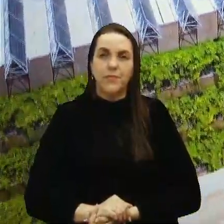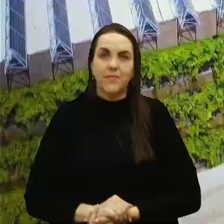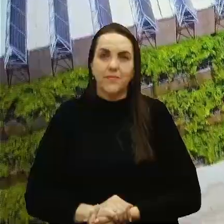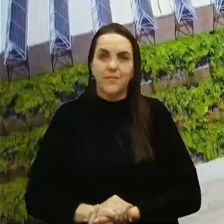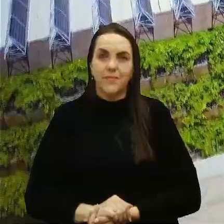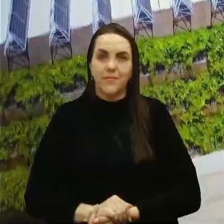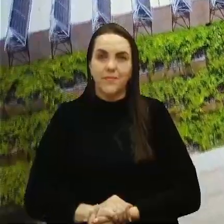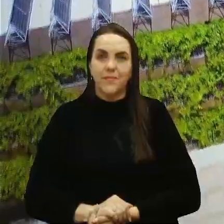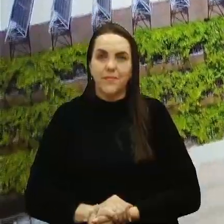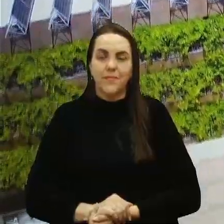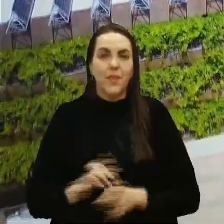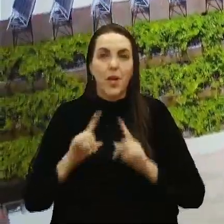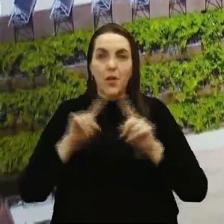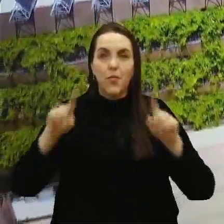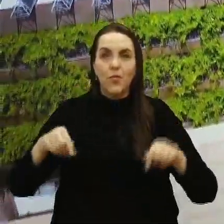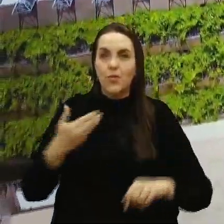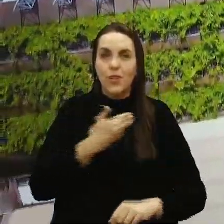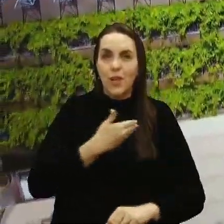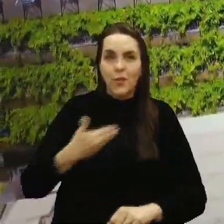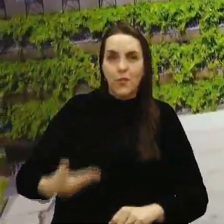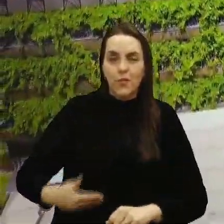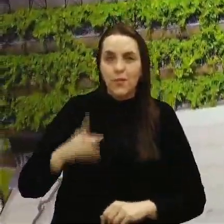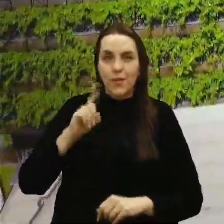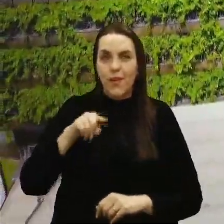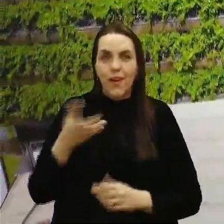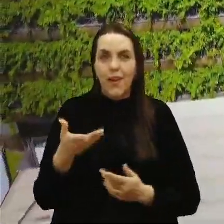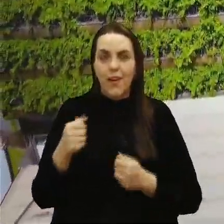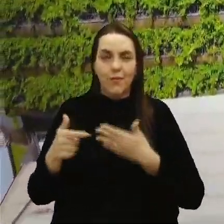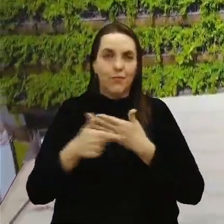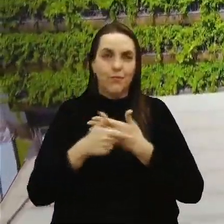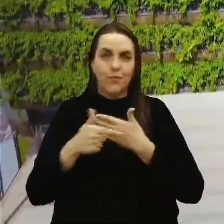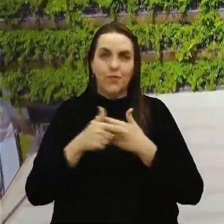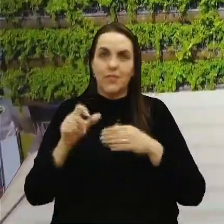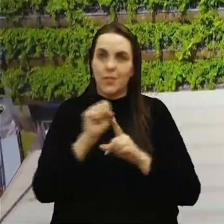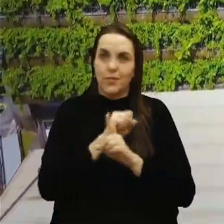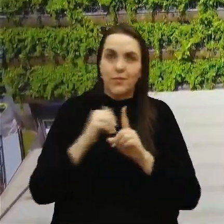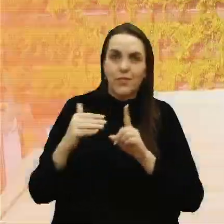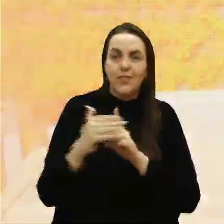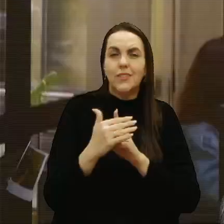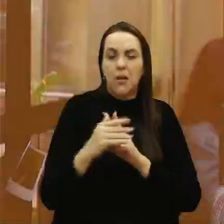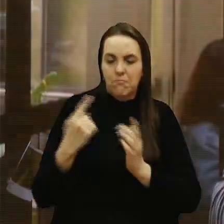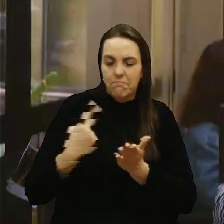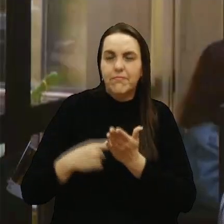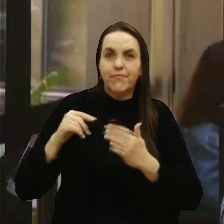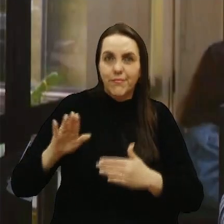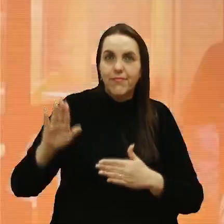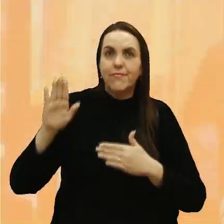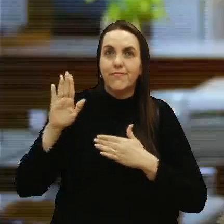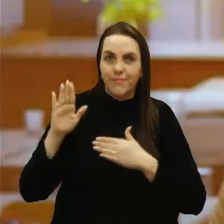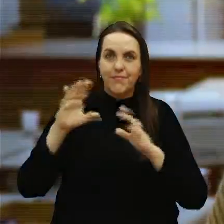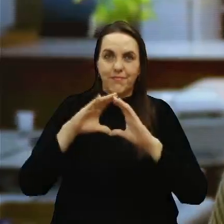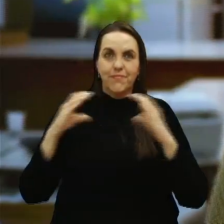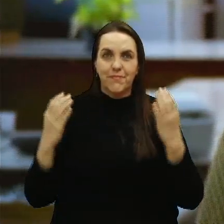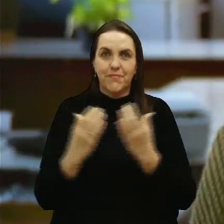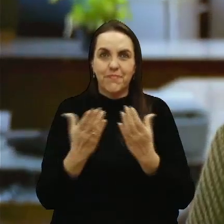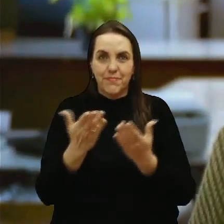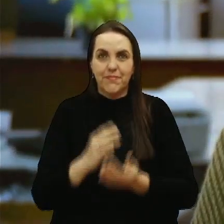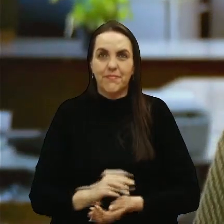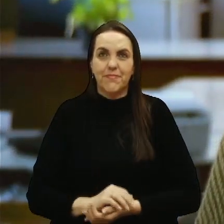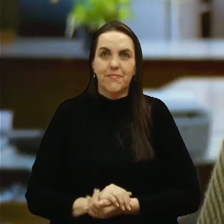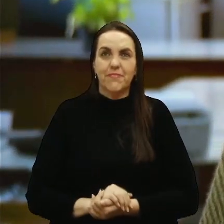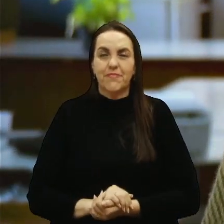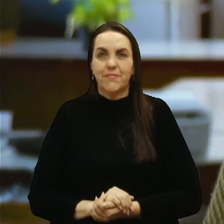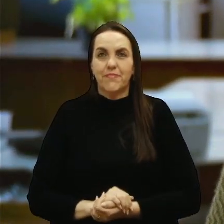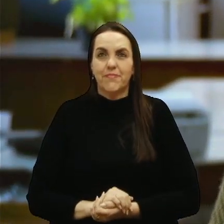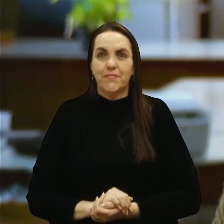O servidor público é, acima de tudo, prestar uma função social e estar comprometido com a comunidade.